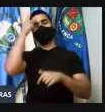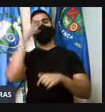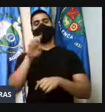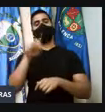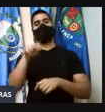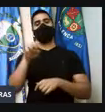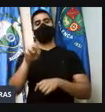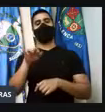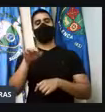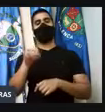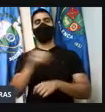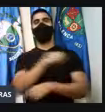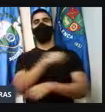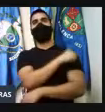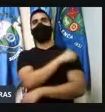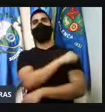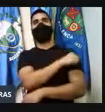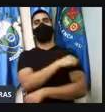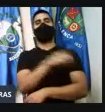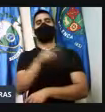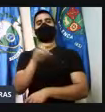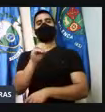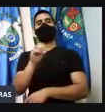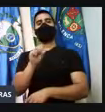à enfermeira Rosália